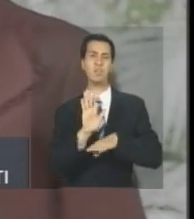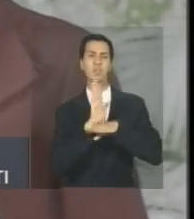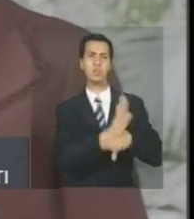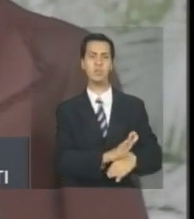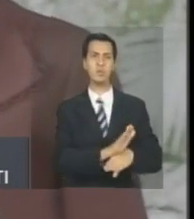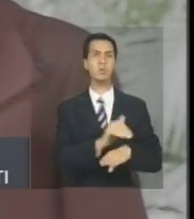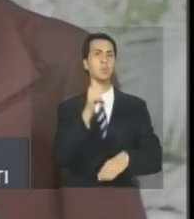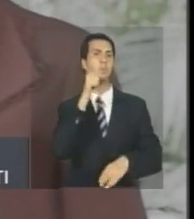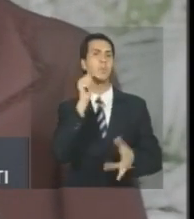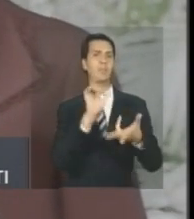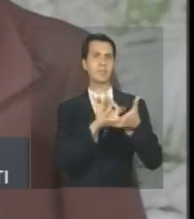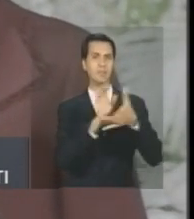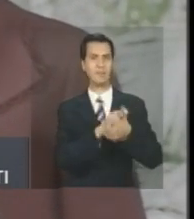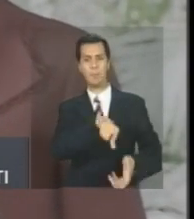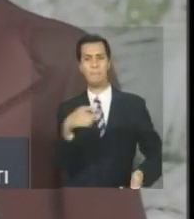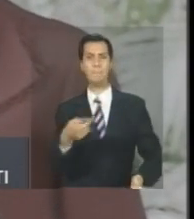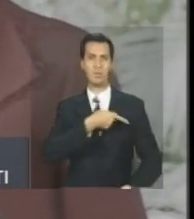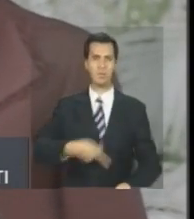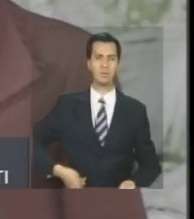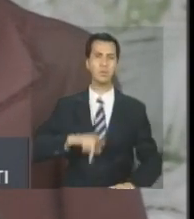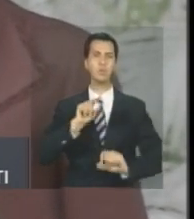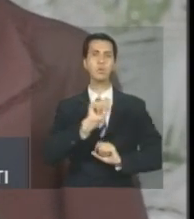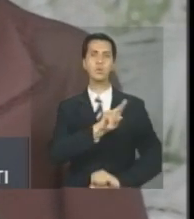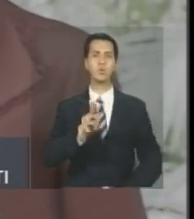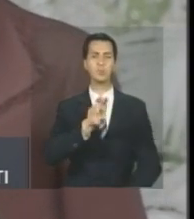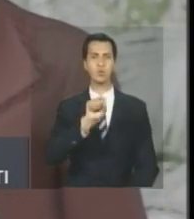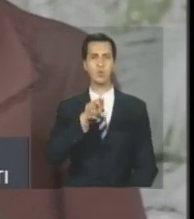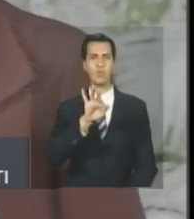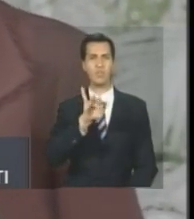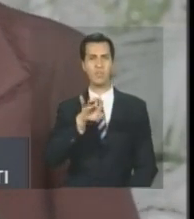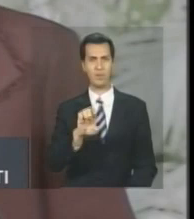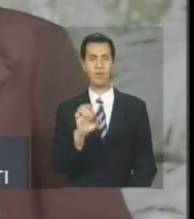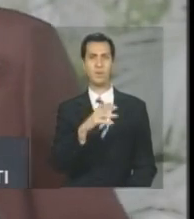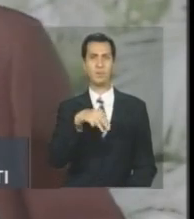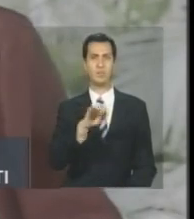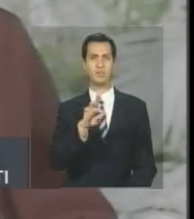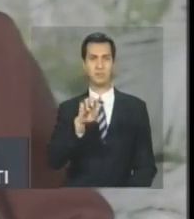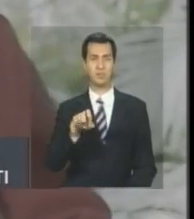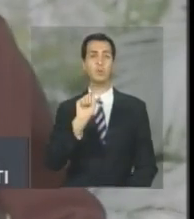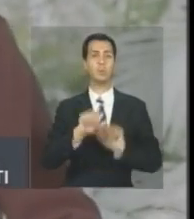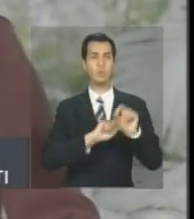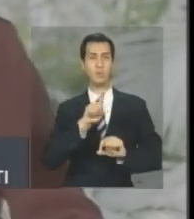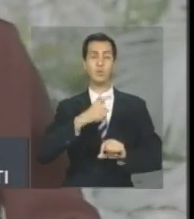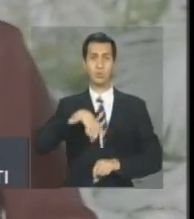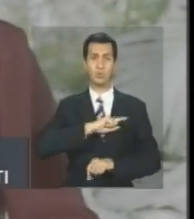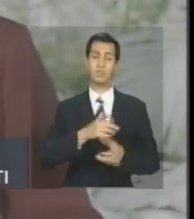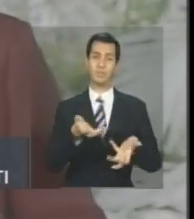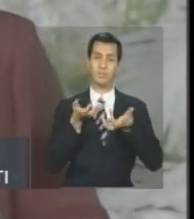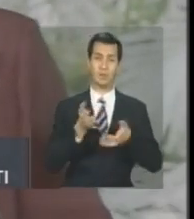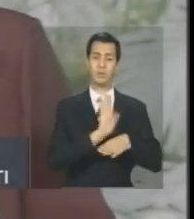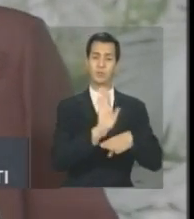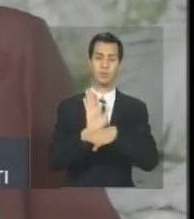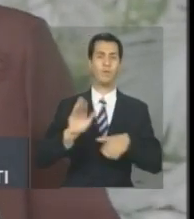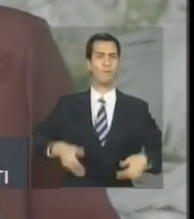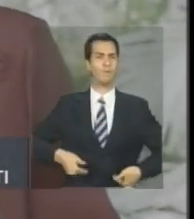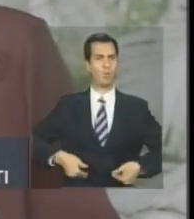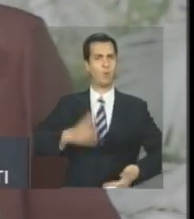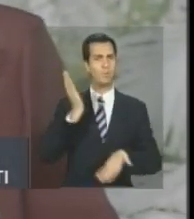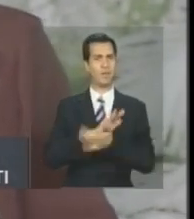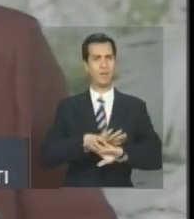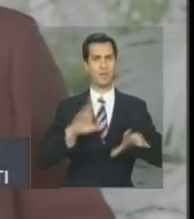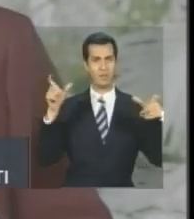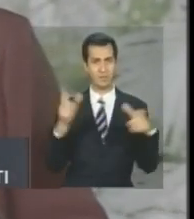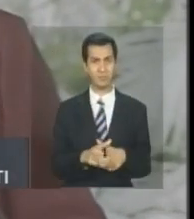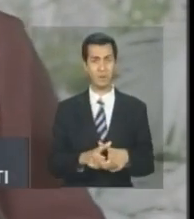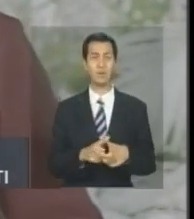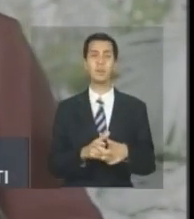Martelly, para o programa de combate à fome aqui no Haiti, baseado no programa Fome Zero e, sobretudo, nos programas